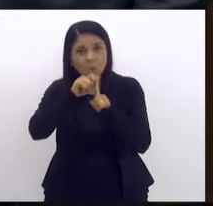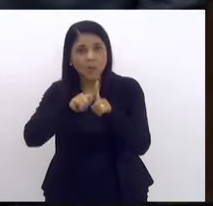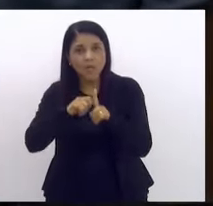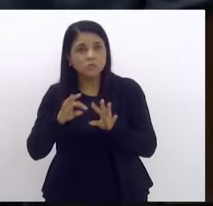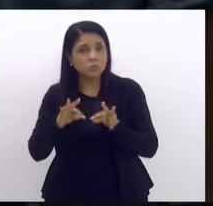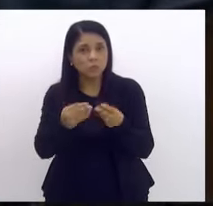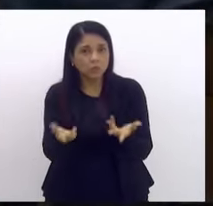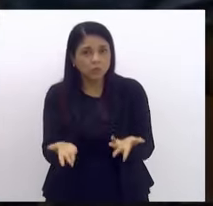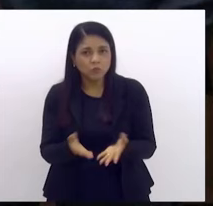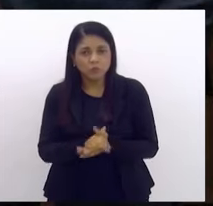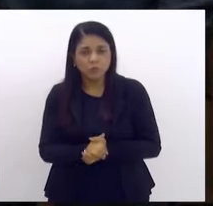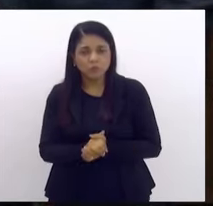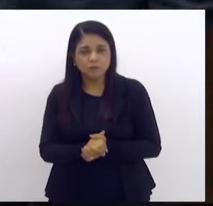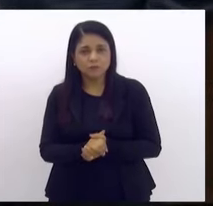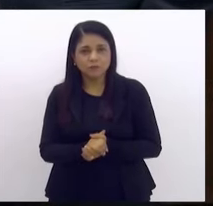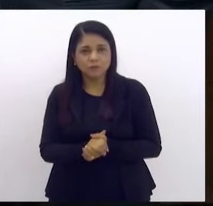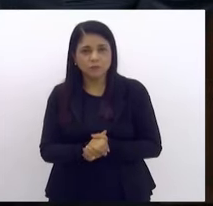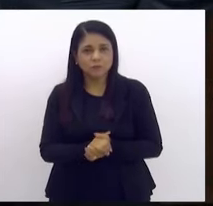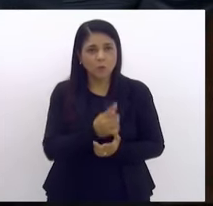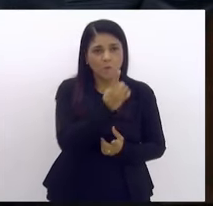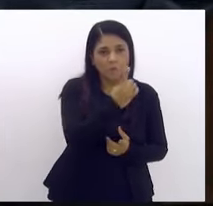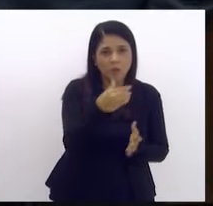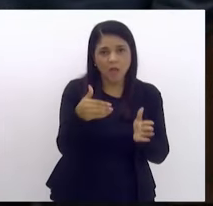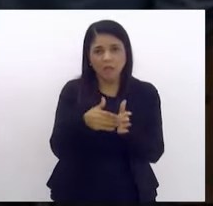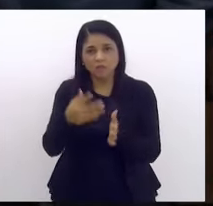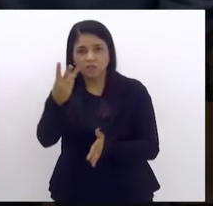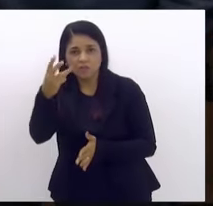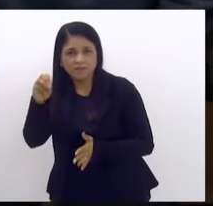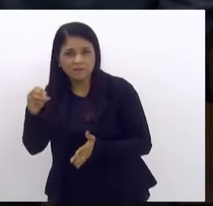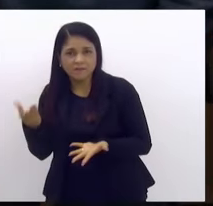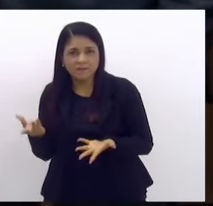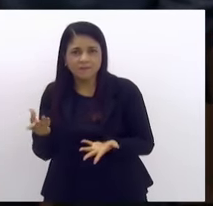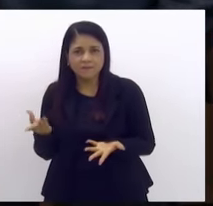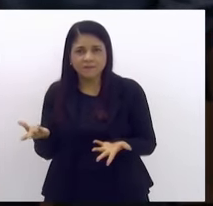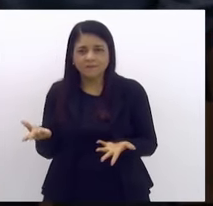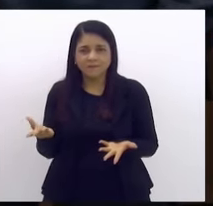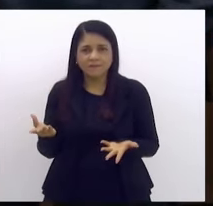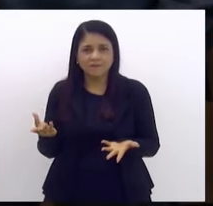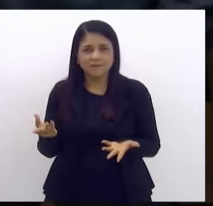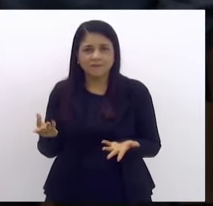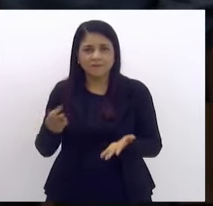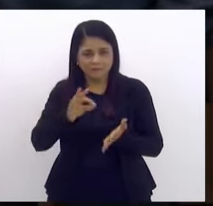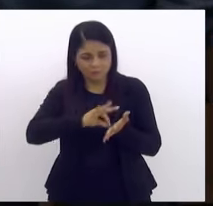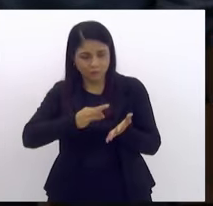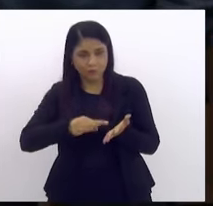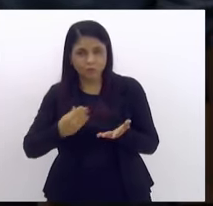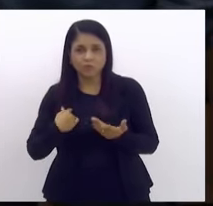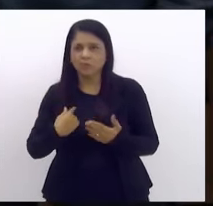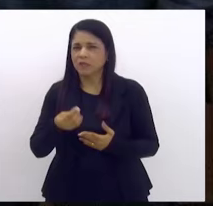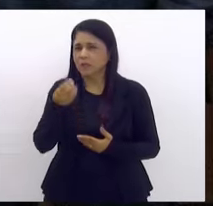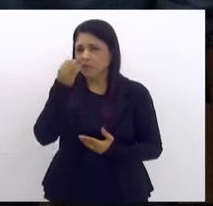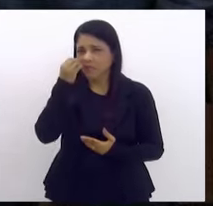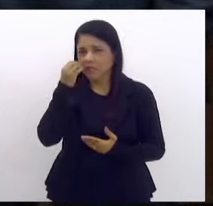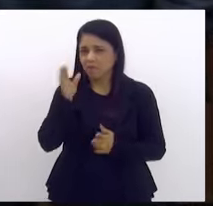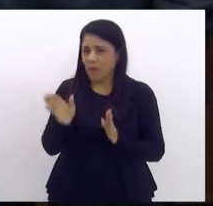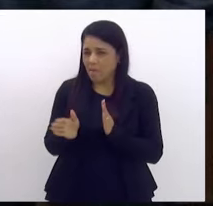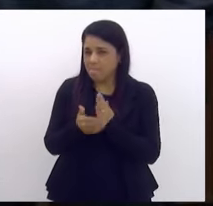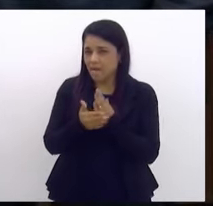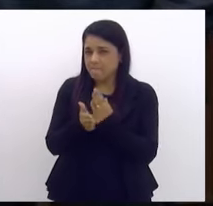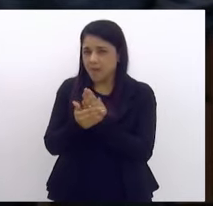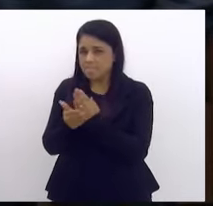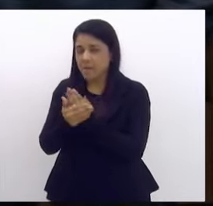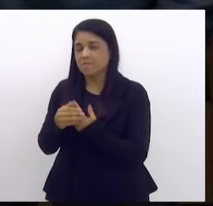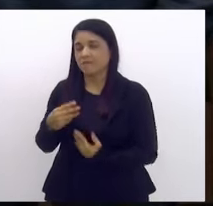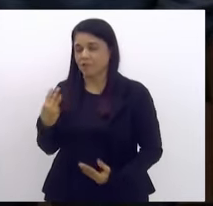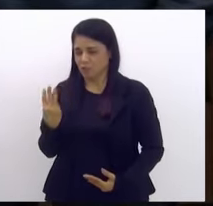que tentaram, presidente, esconder o rato, mas o rabo ficou do lado de fora porque esses 3 parlamentares